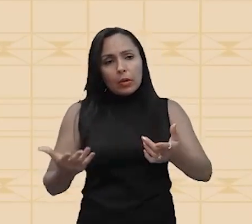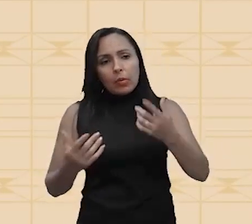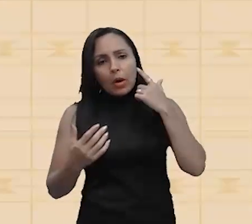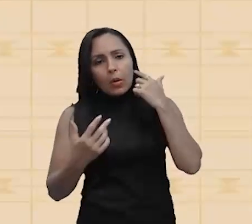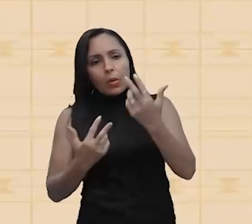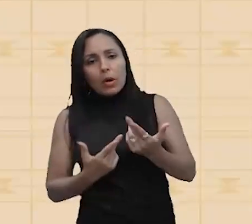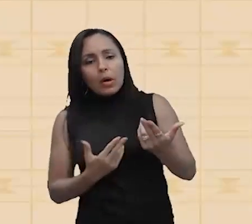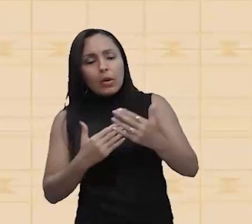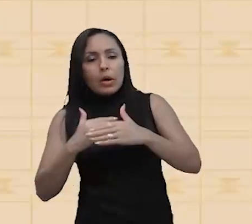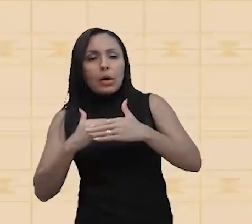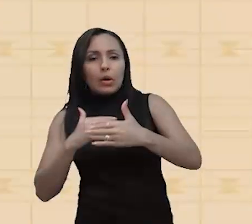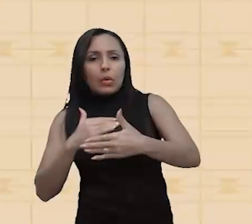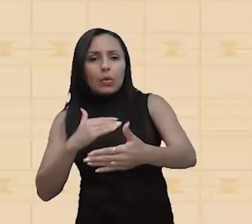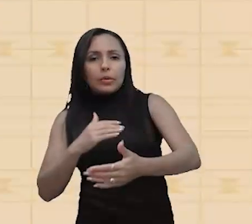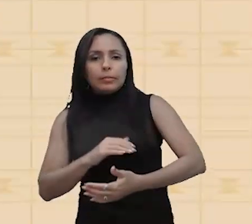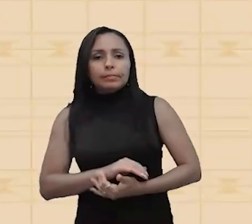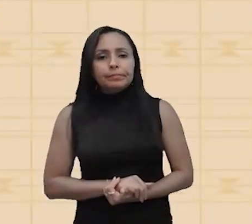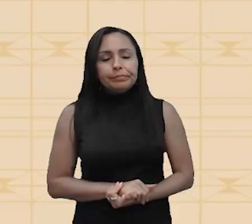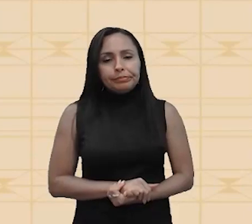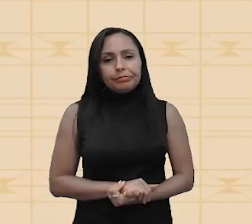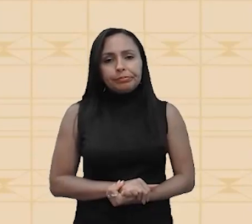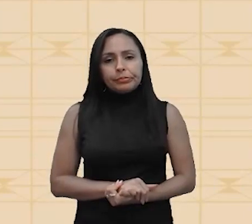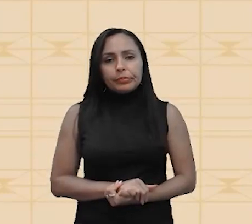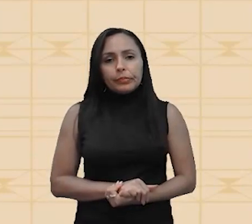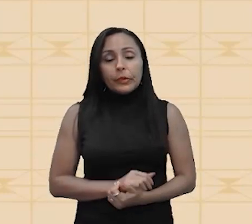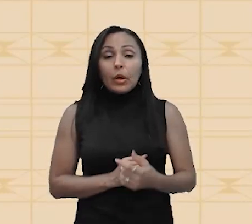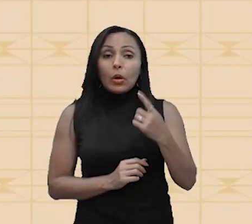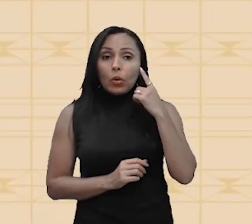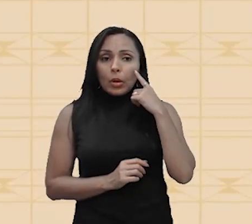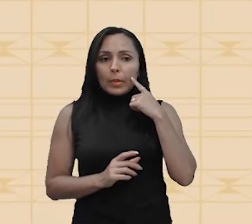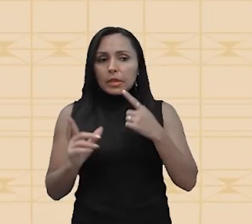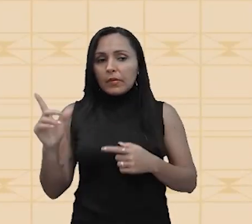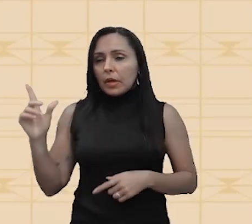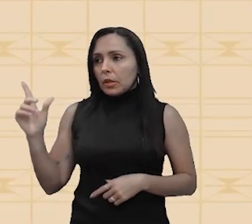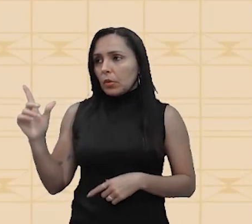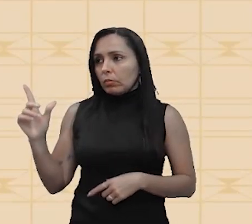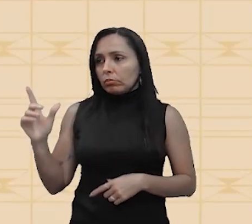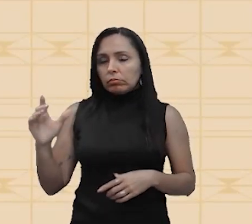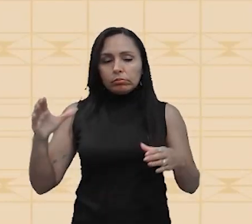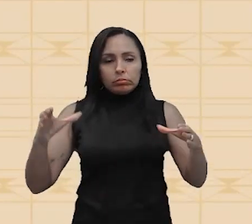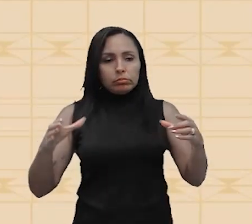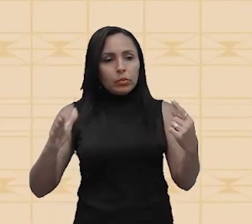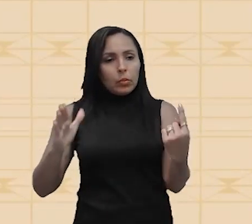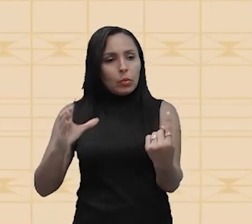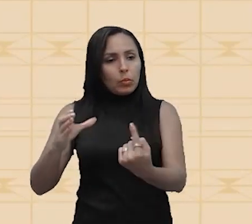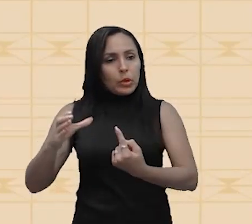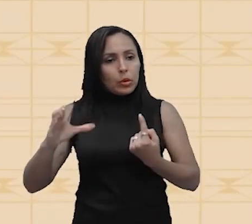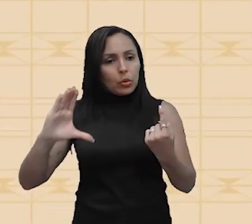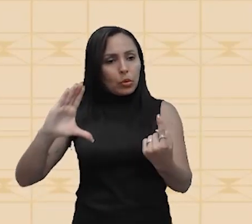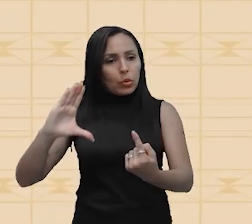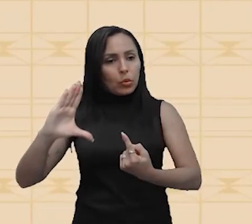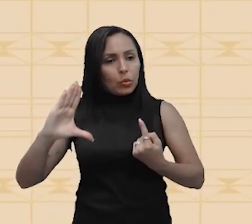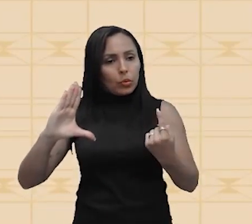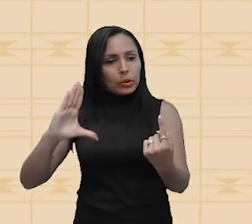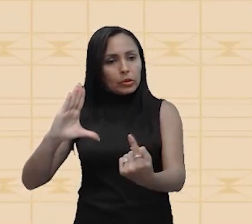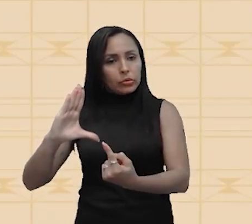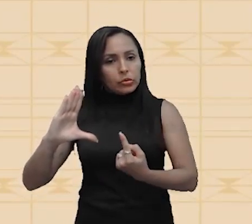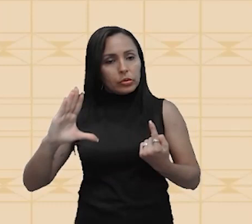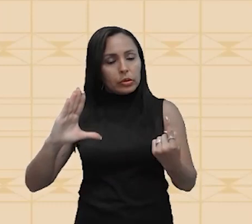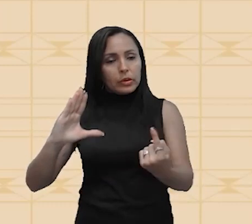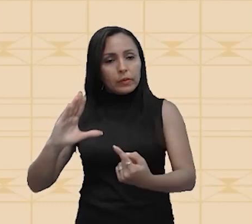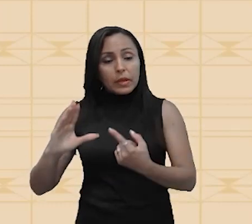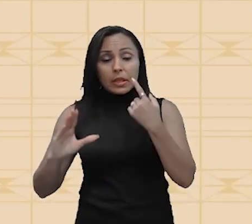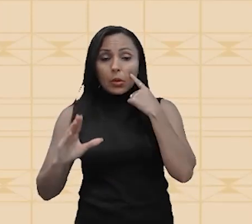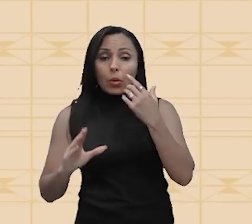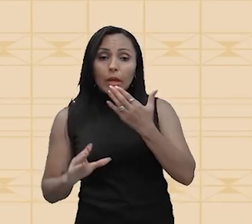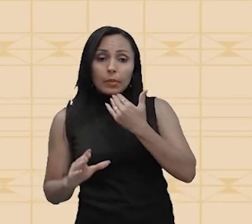no processo de ressonância. Então, o micro-ondas, ele utiliza do processo da ressonância tá? Para fazer com que o alimento ele